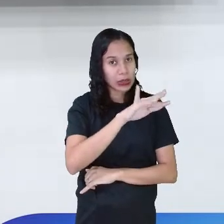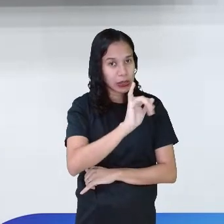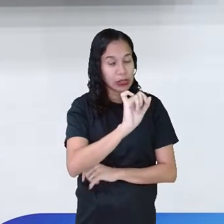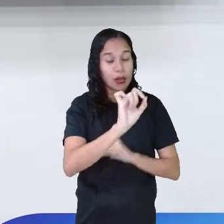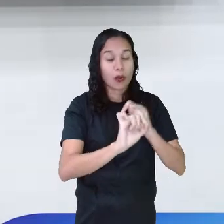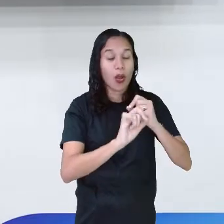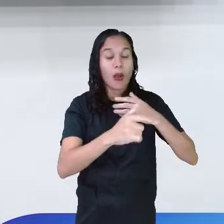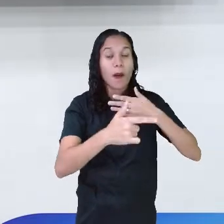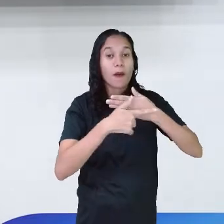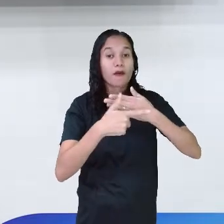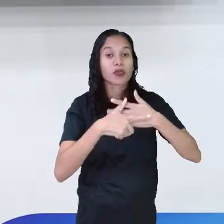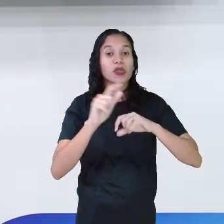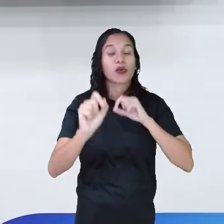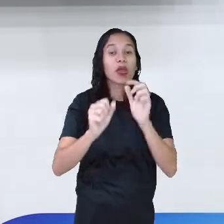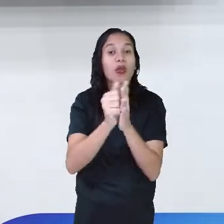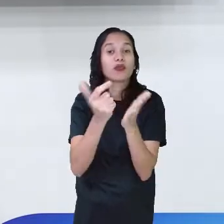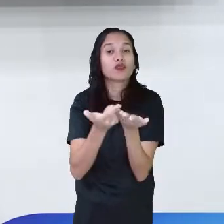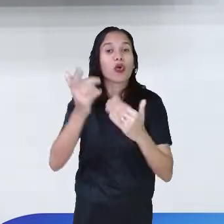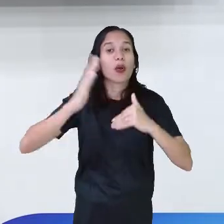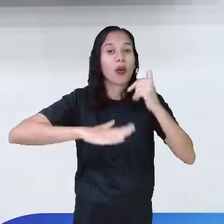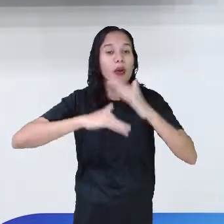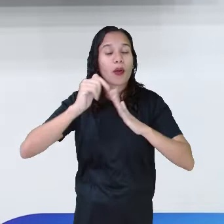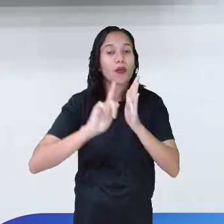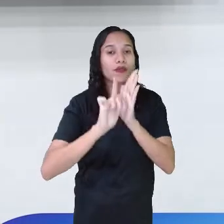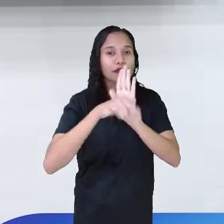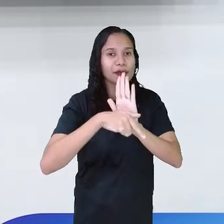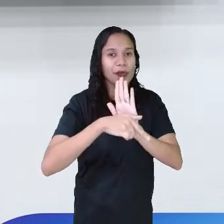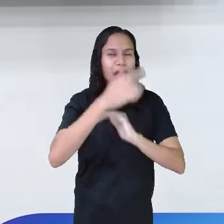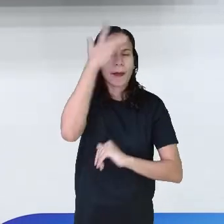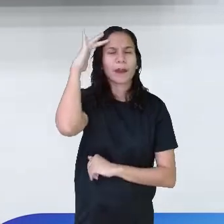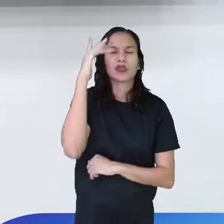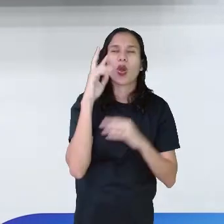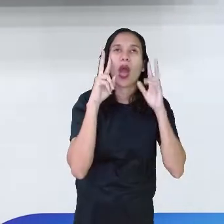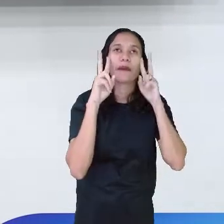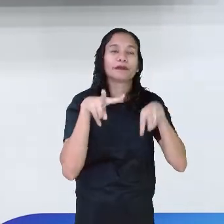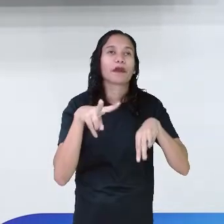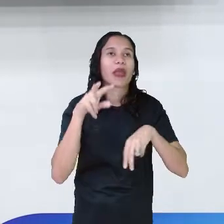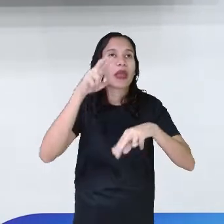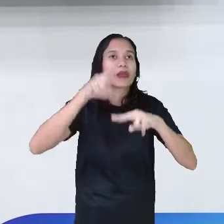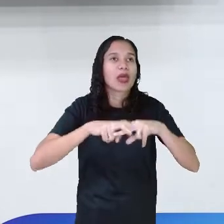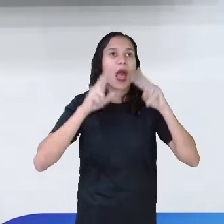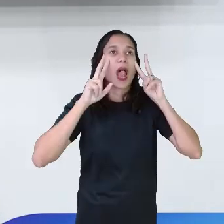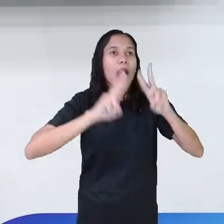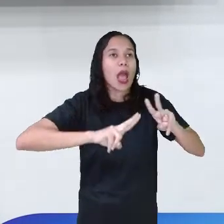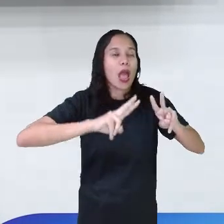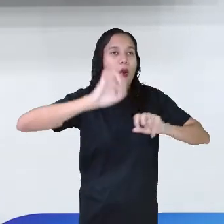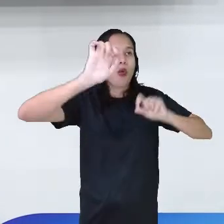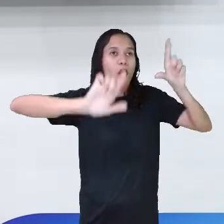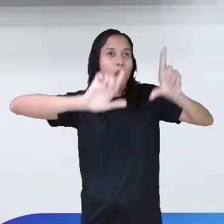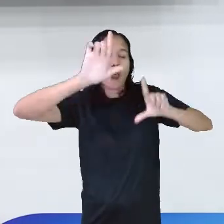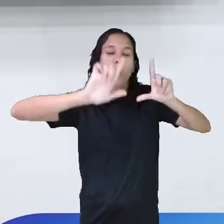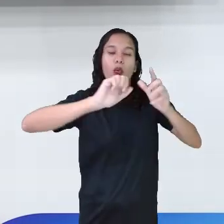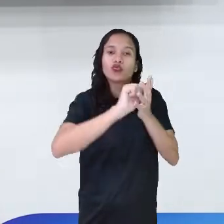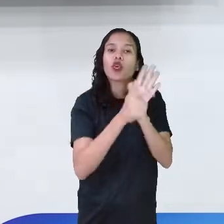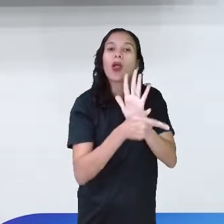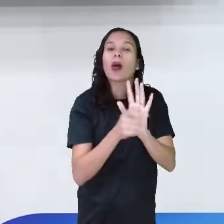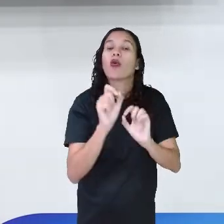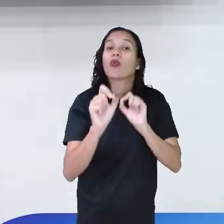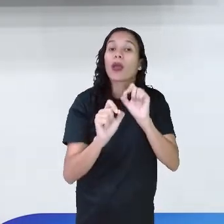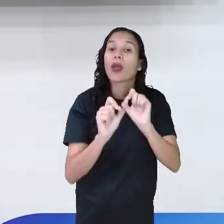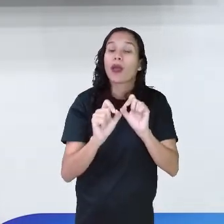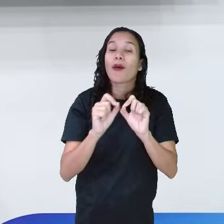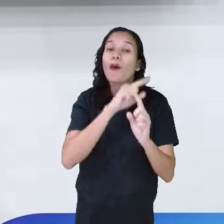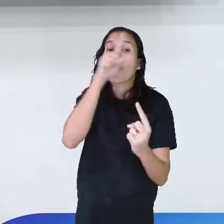função, quinto ano, será que vocês estão lembrados? Para que você assiste jornal? Para que você lê o jornal? Para ficar informado,